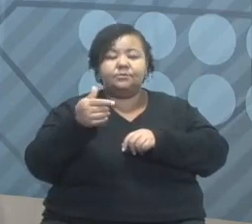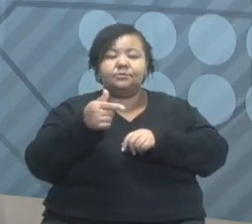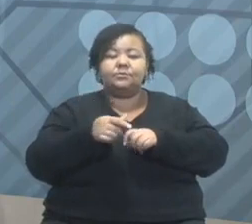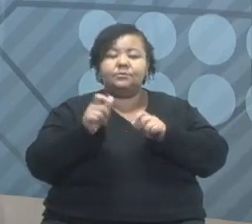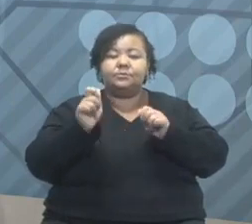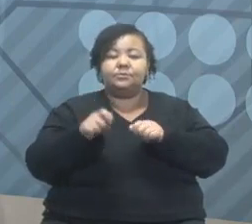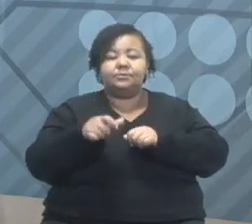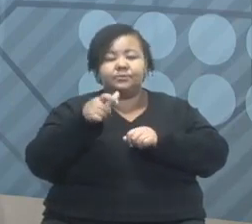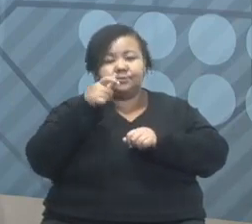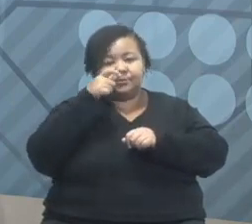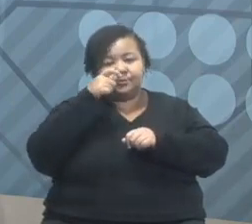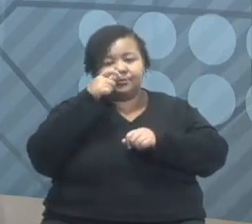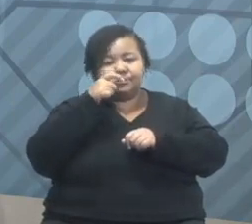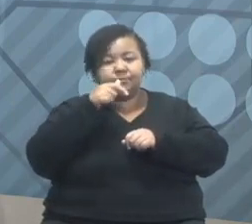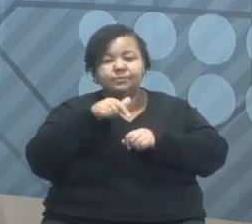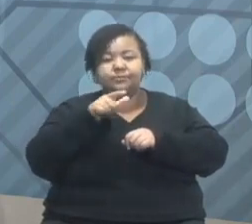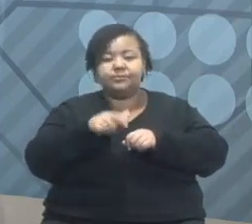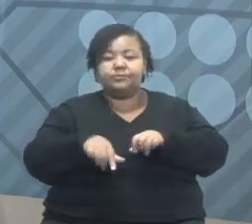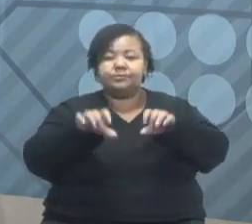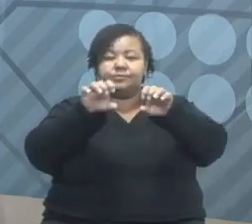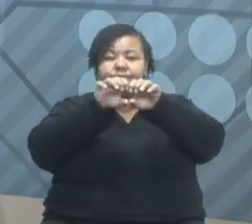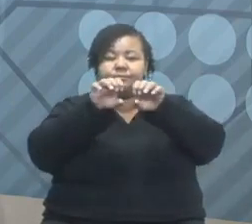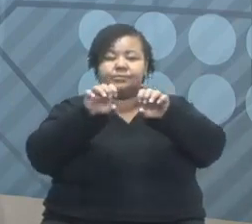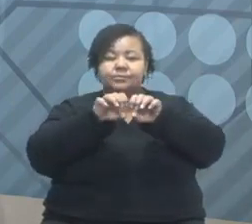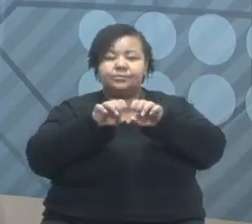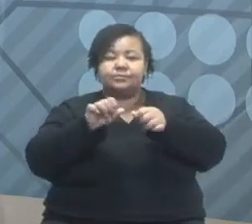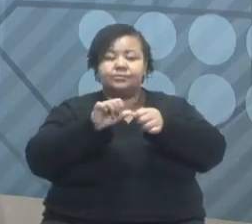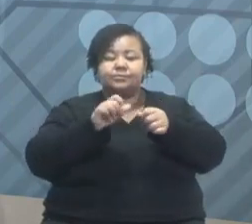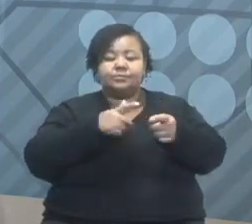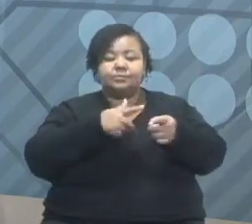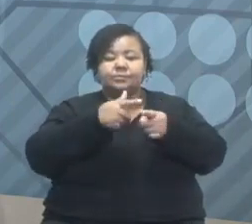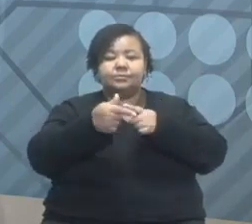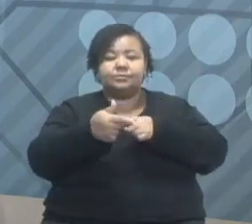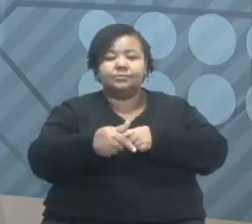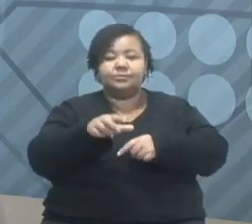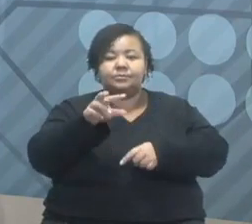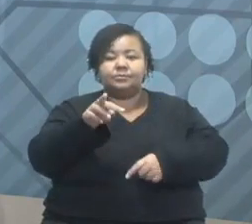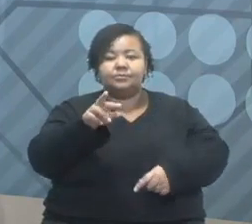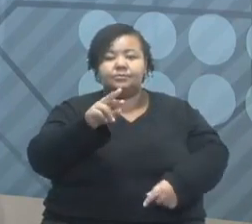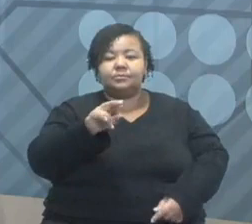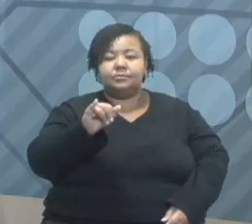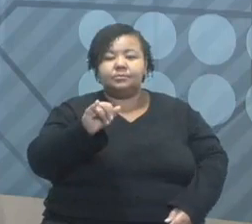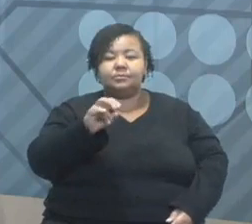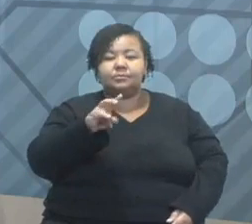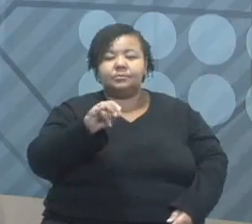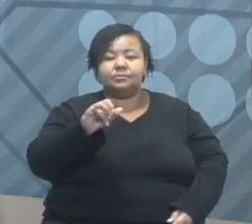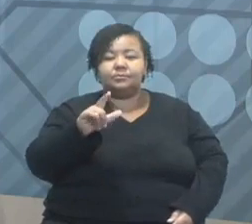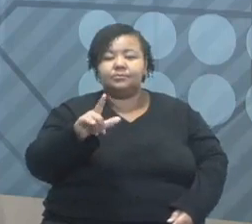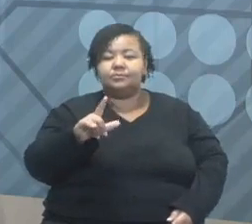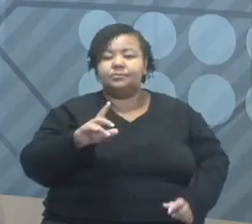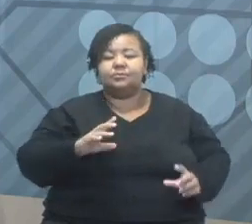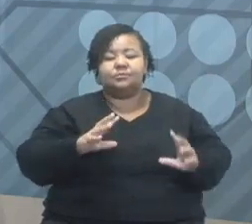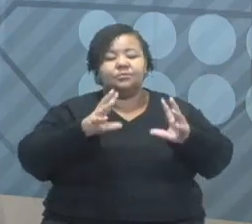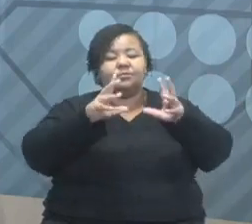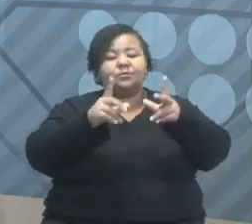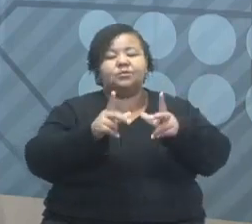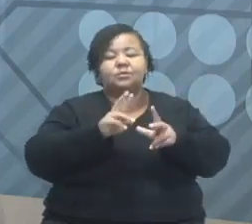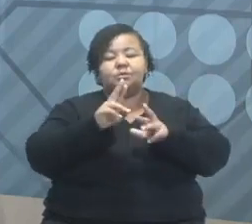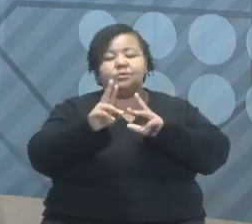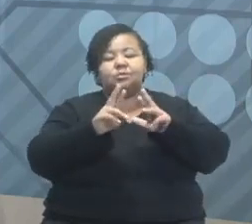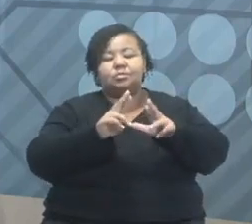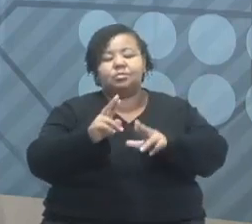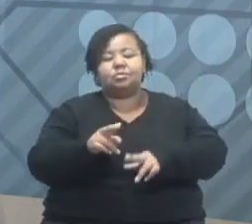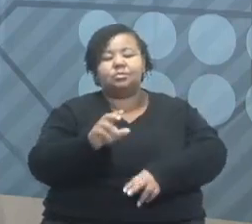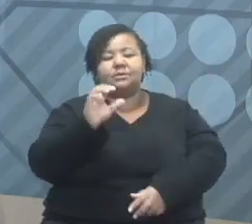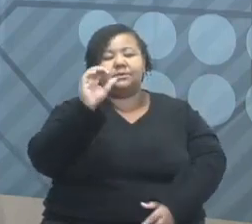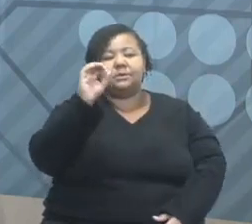podemos verificar, por meio dessa equação, que ele vai ter a solução trivial, que são todos iguais a zero. A solução